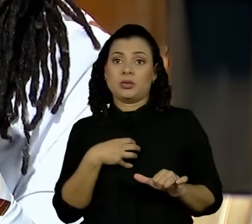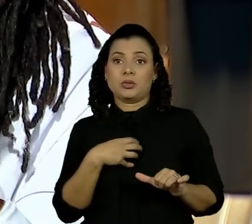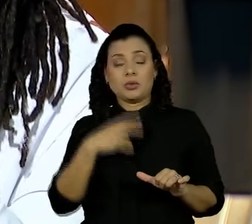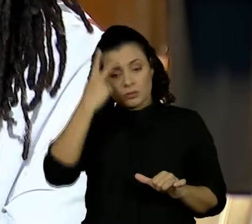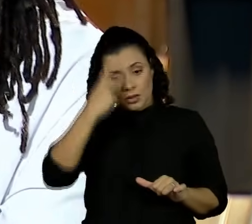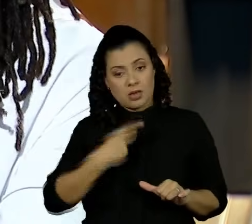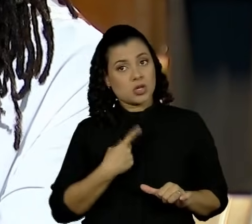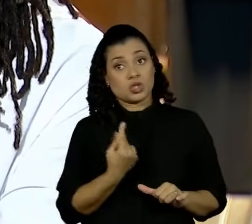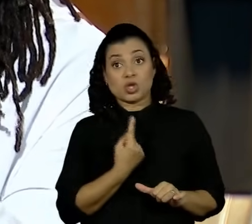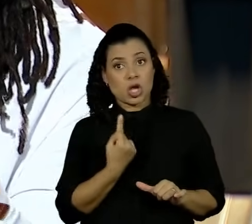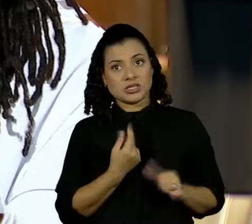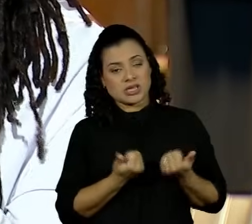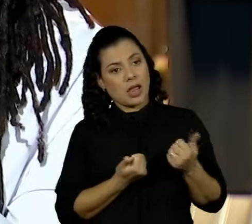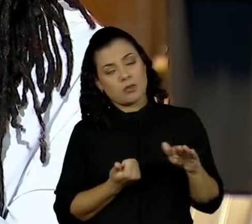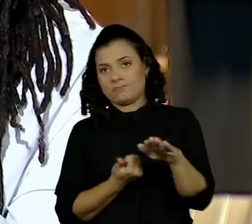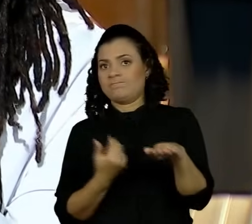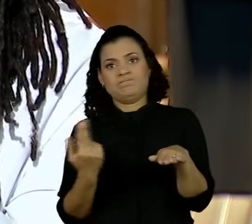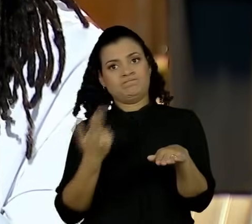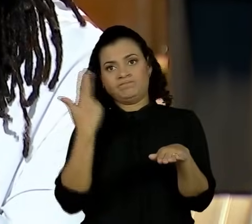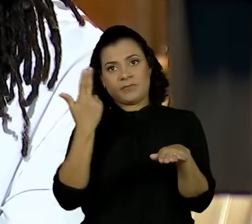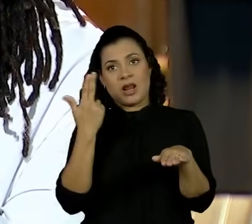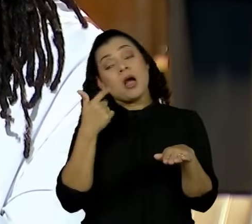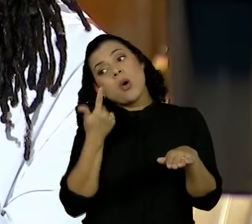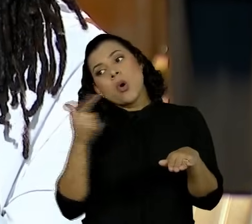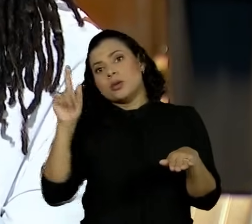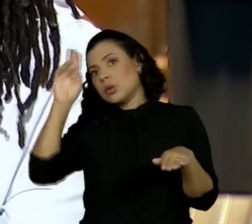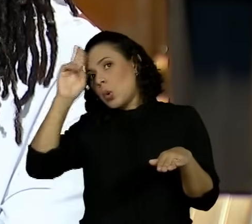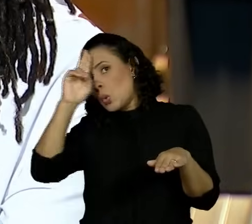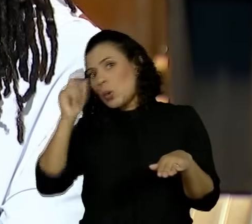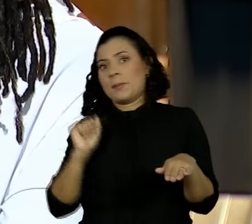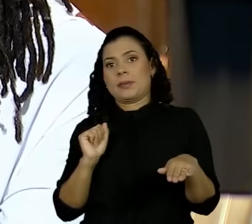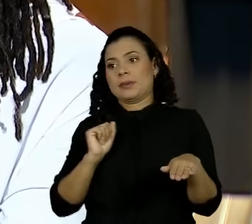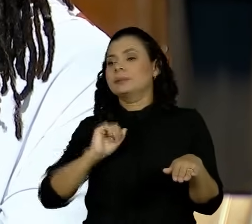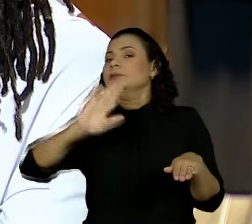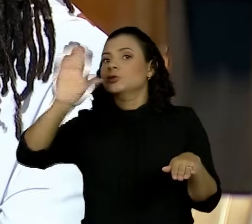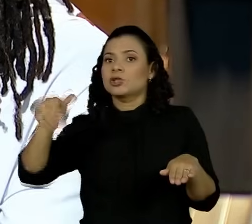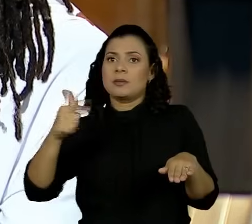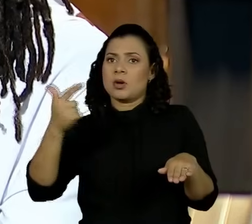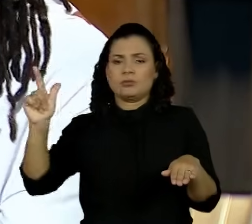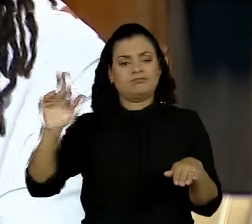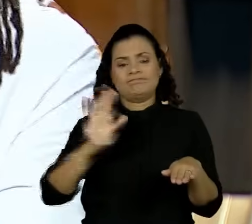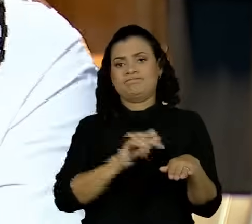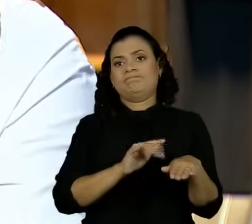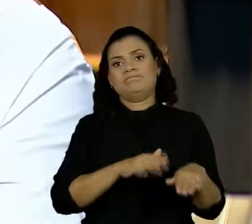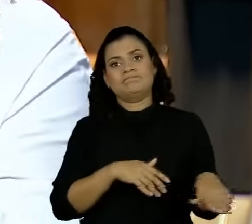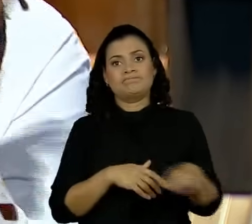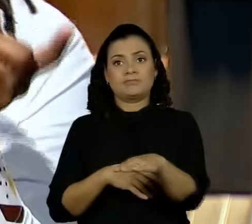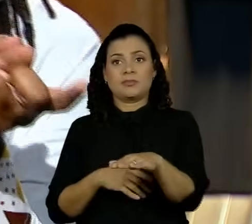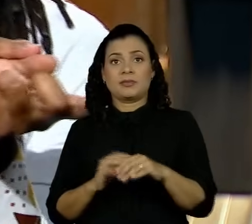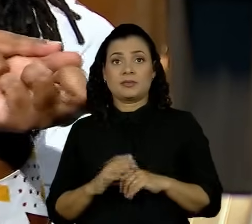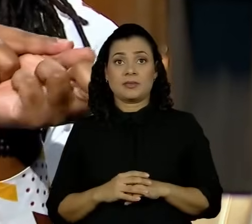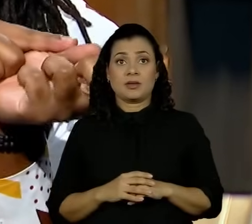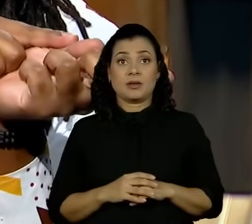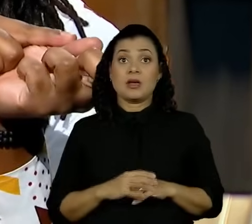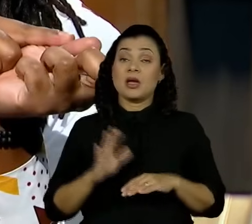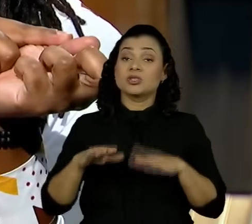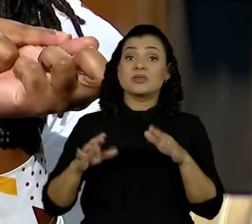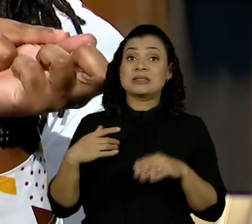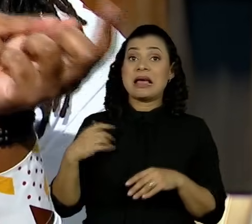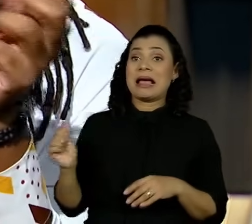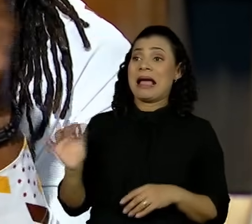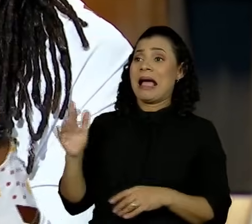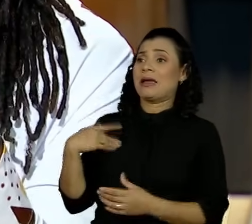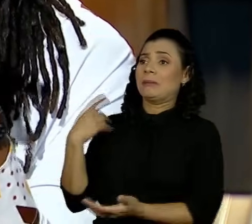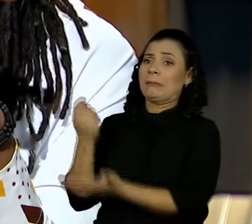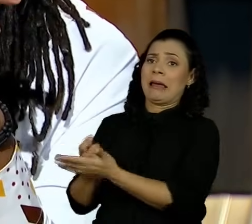isso. E mais do que isso também é falar, olha, e às vezes não é tão caro quanto manter um carro. Sim.